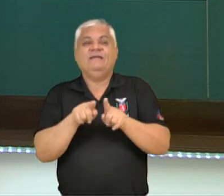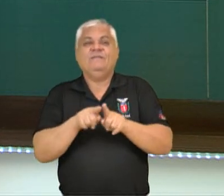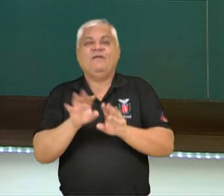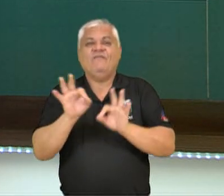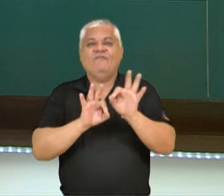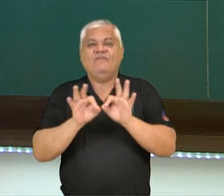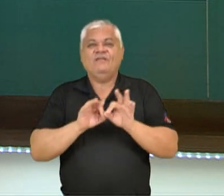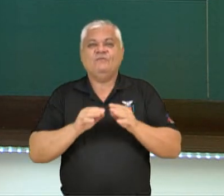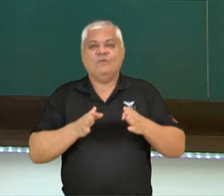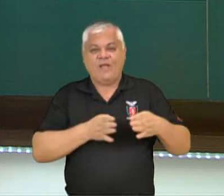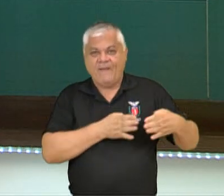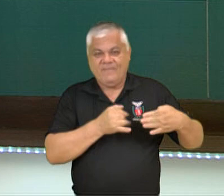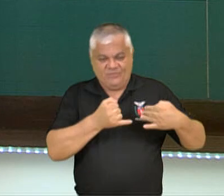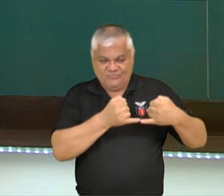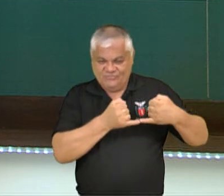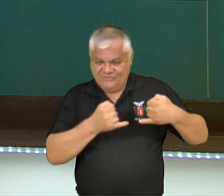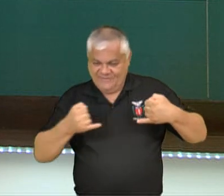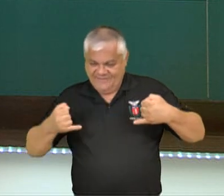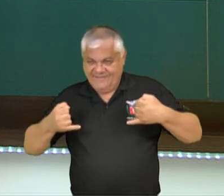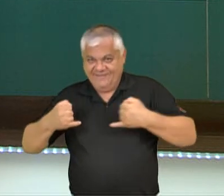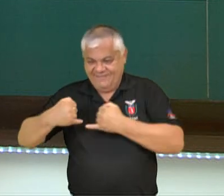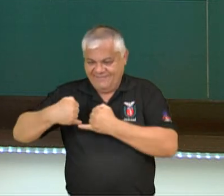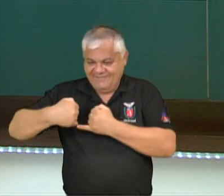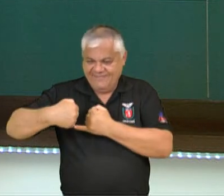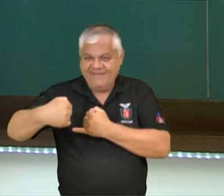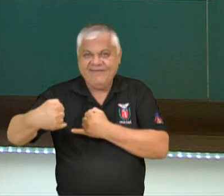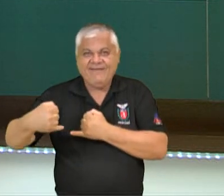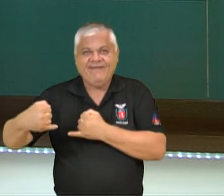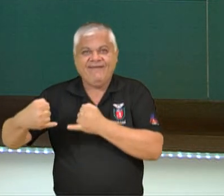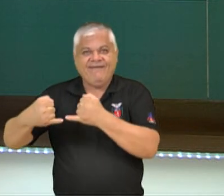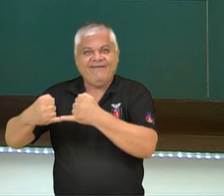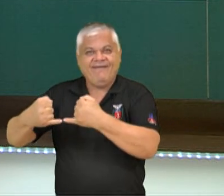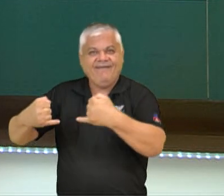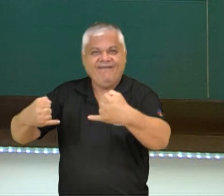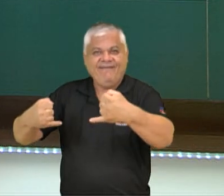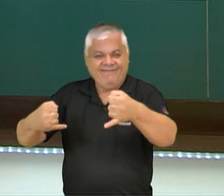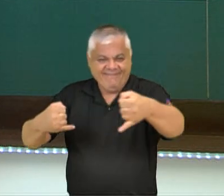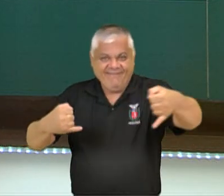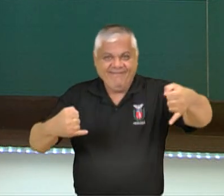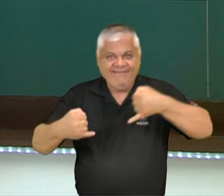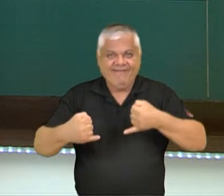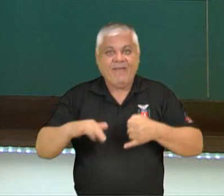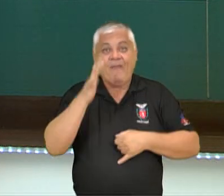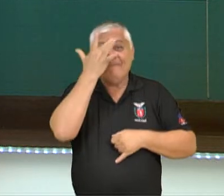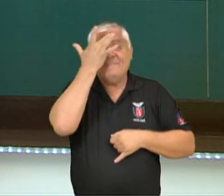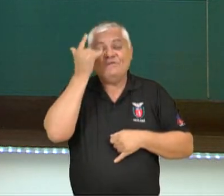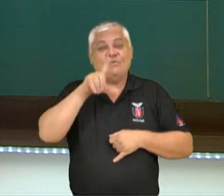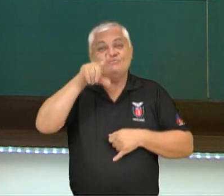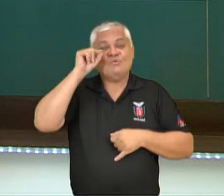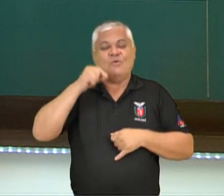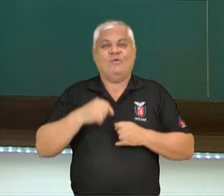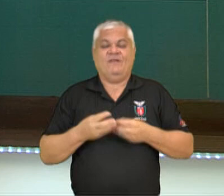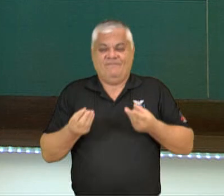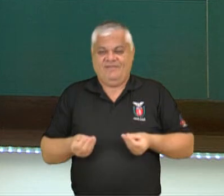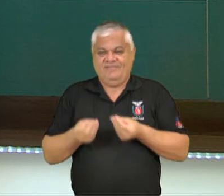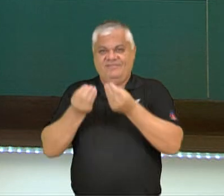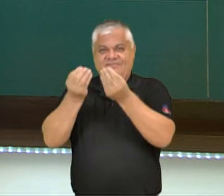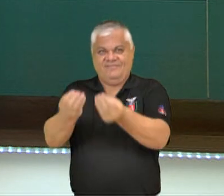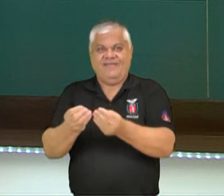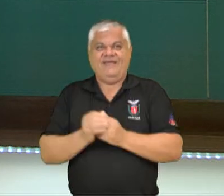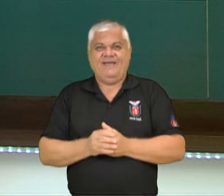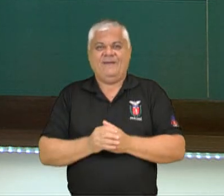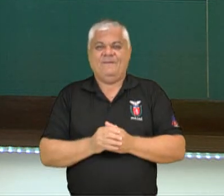um percurso a ser definido pelo corredor, tá? Ele recebe